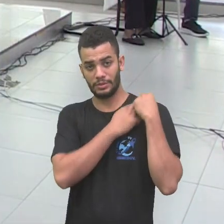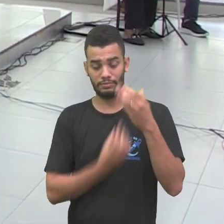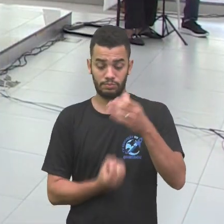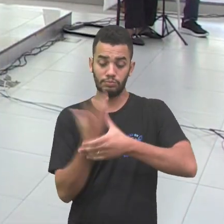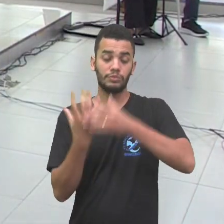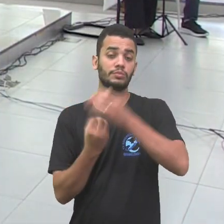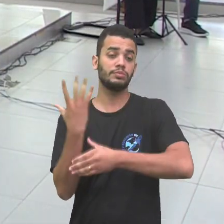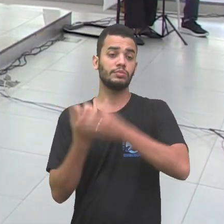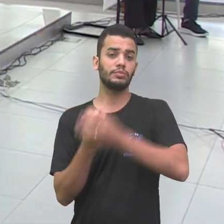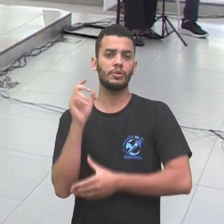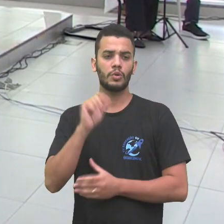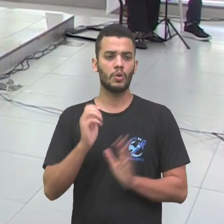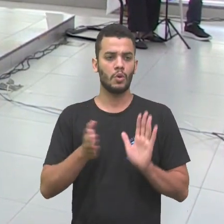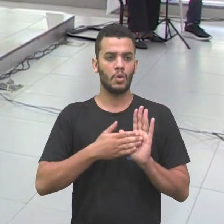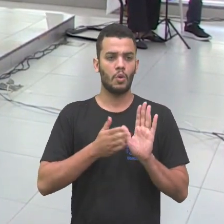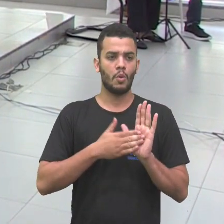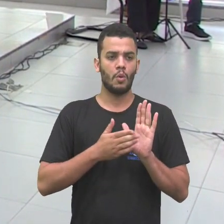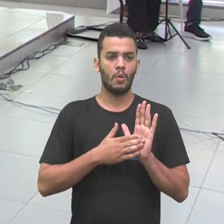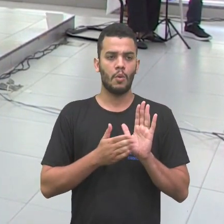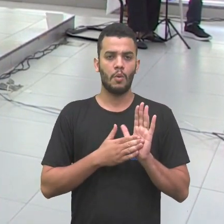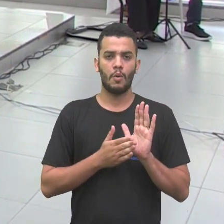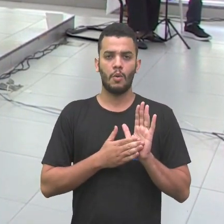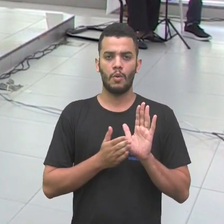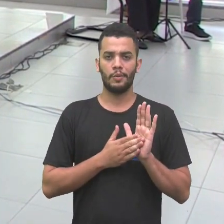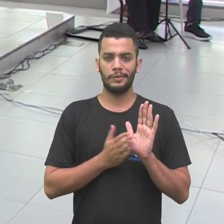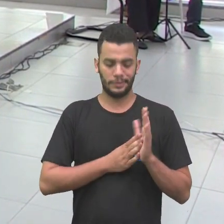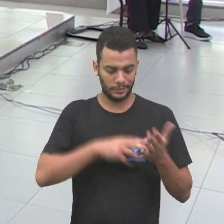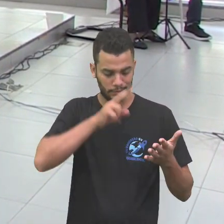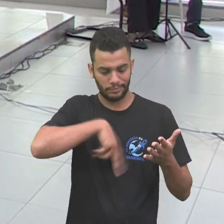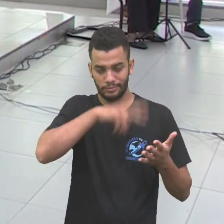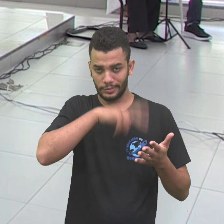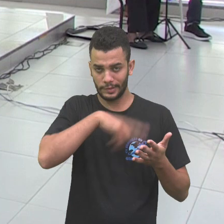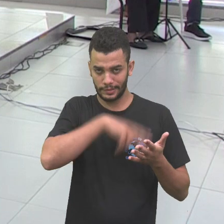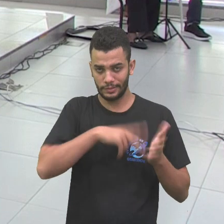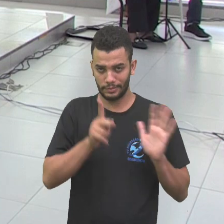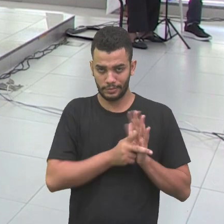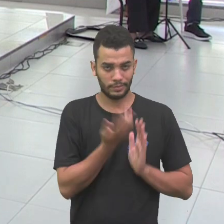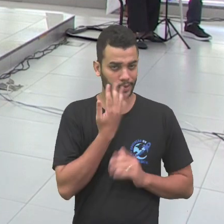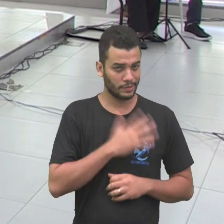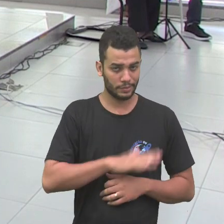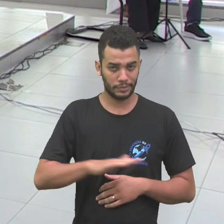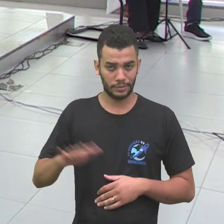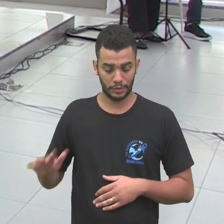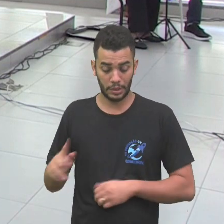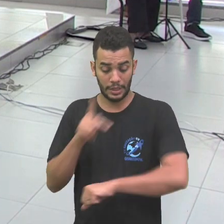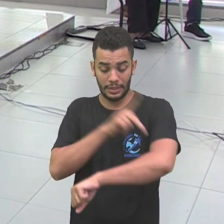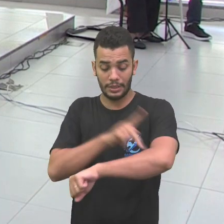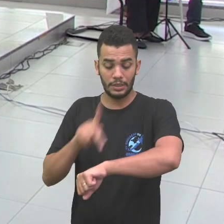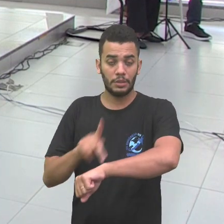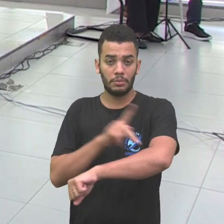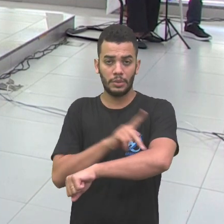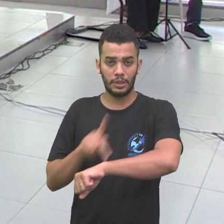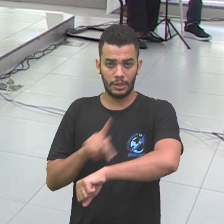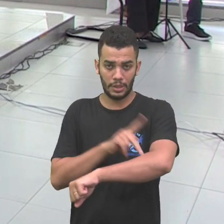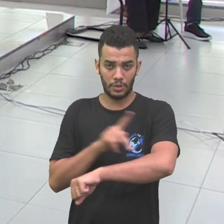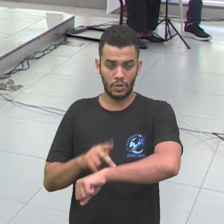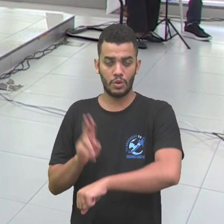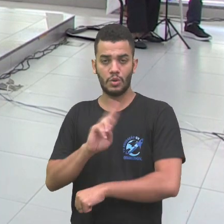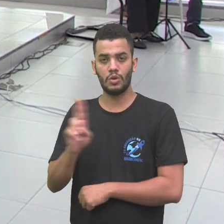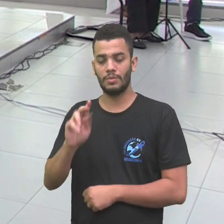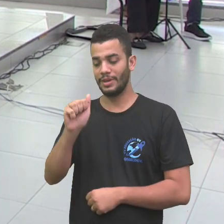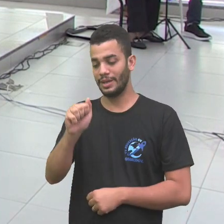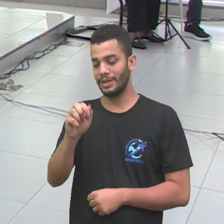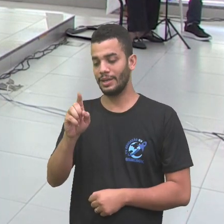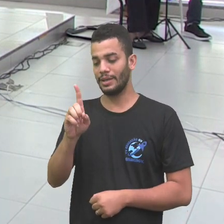projeto Ortografando, Tindololê, Já Sei Escrever Corretamente, as pedagogas analistas Adriana Vargas e